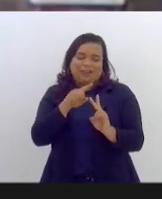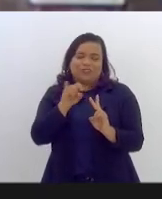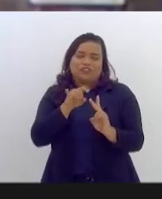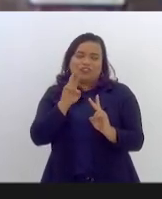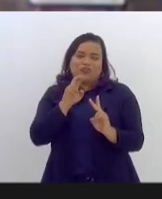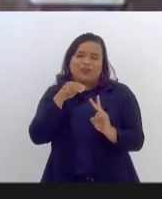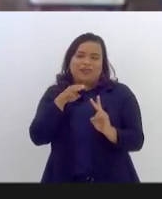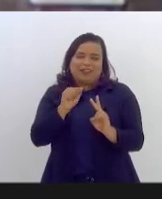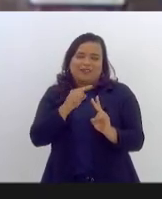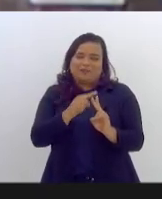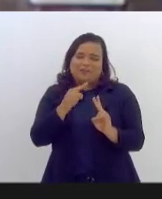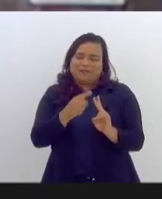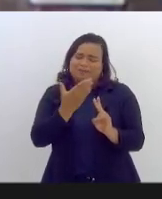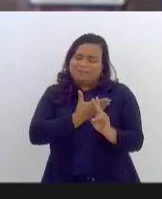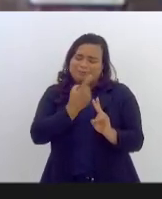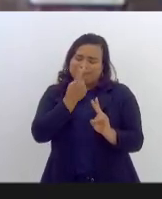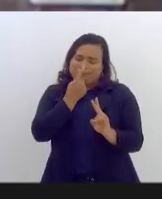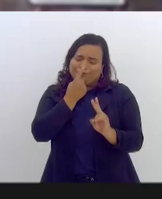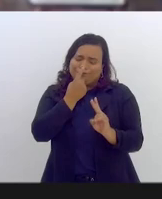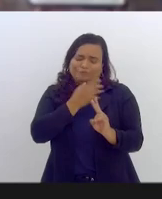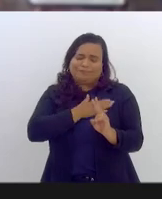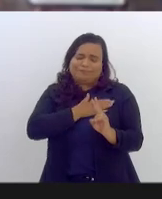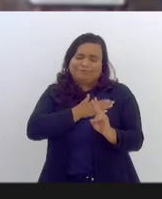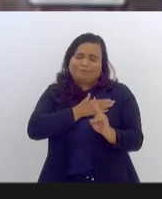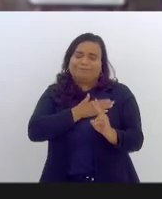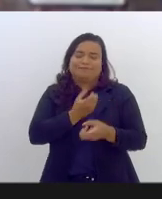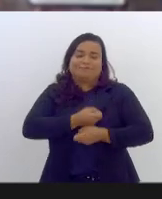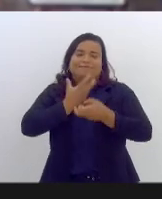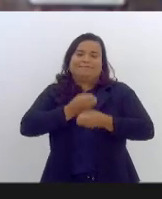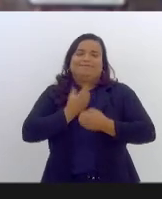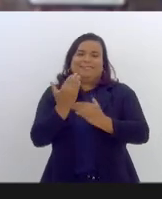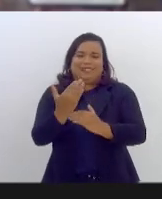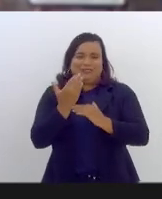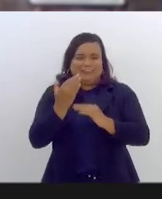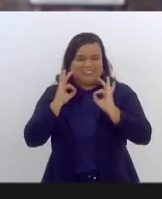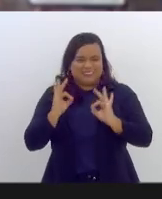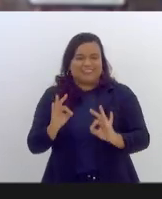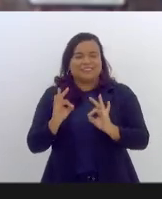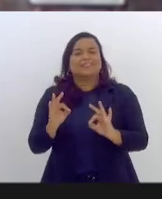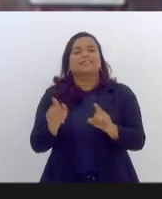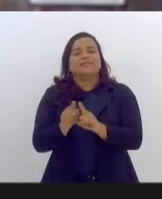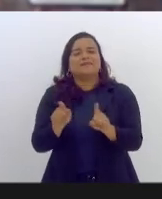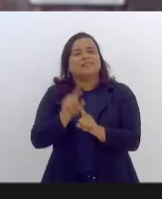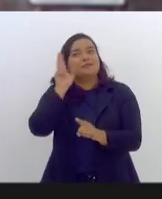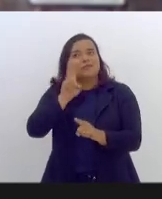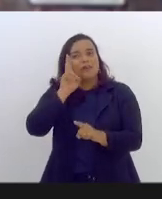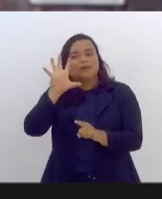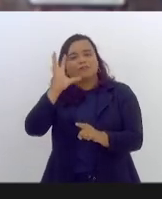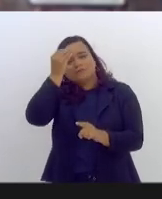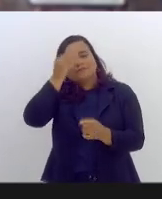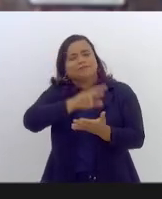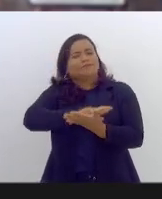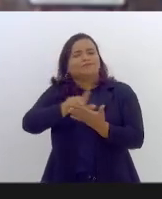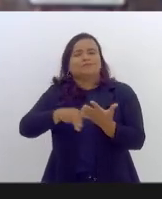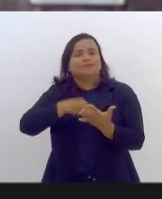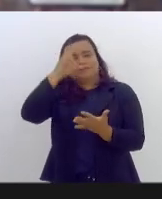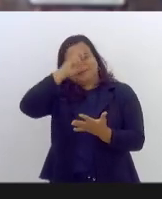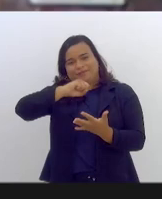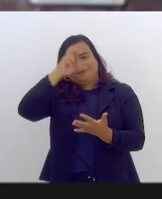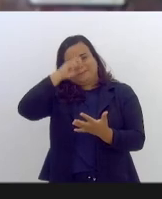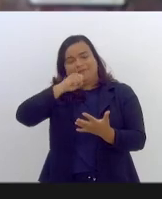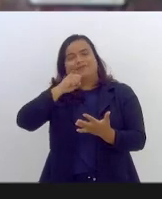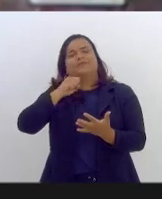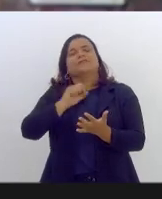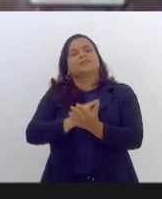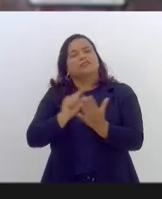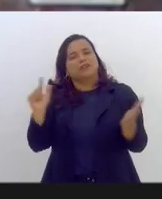Werneck, grandes amigas, inspirações para mim também nessa trajetória de